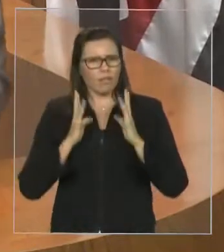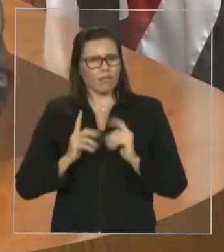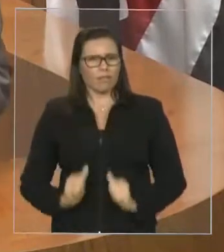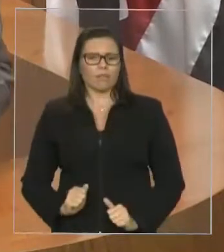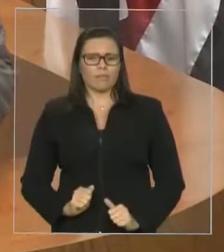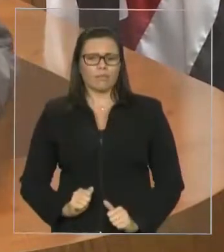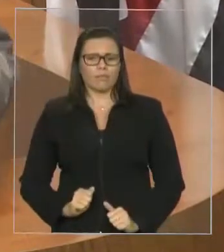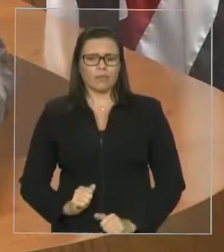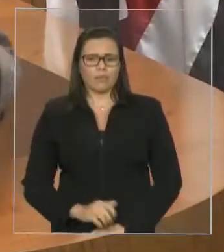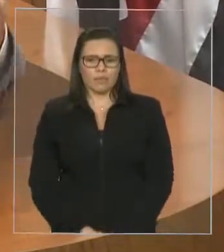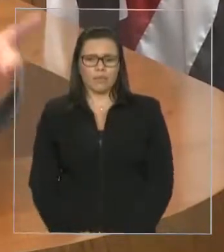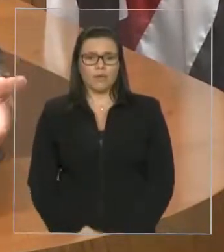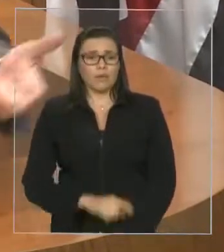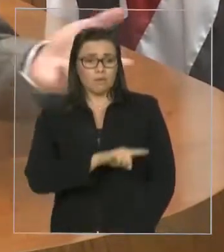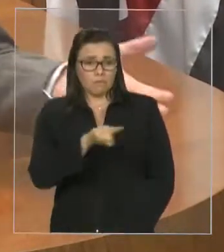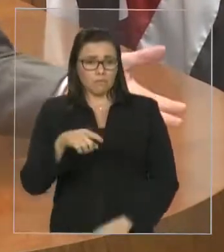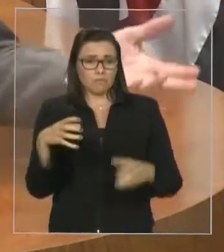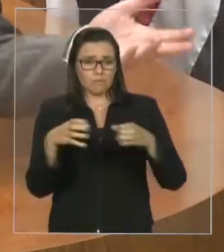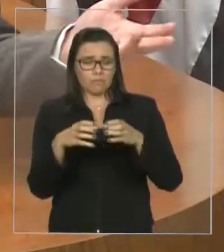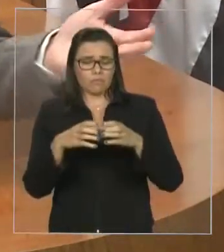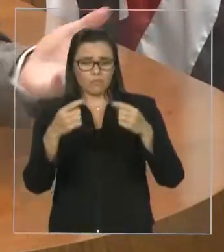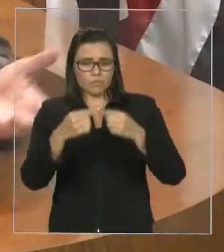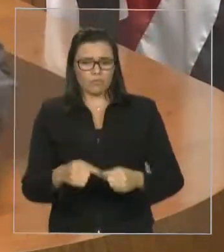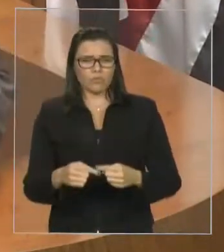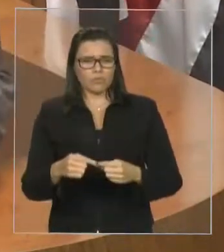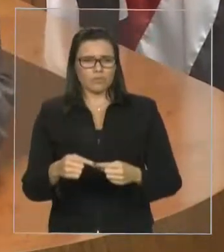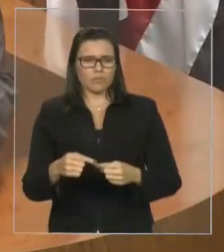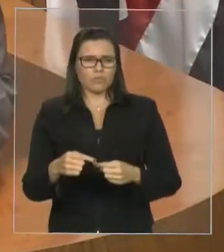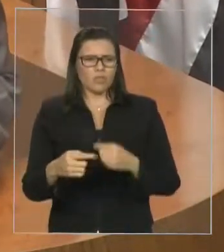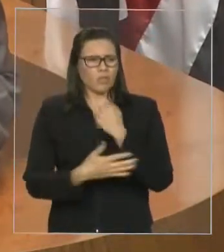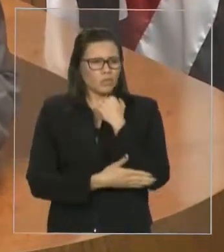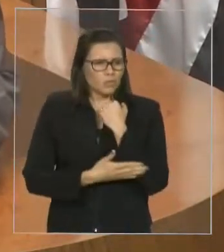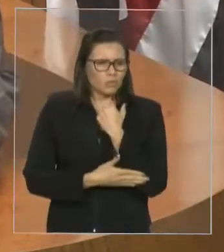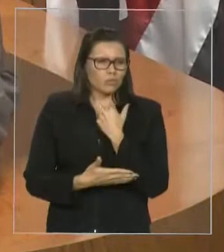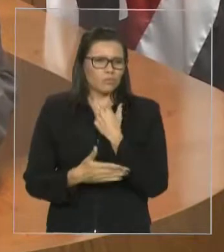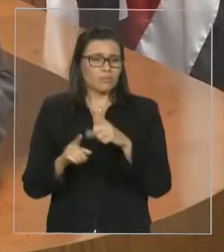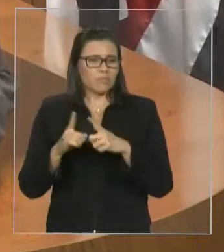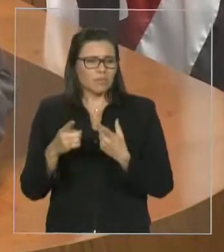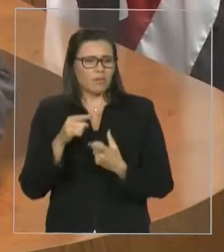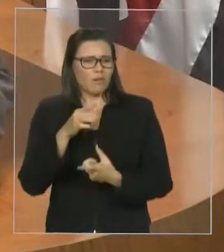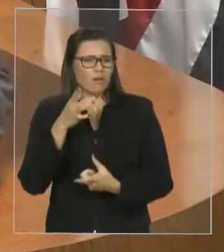saudosistas ou não, a vida do maranhense está melhorando no governo Flávio Dino.